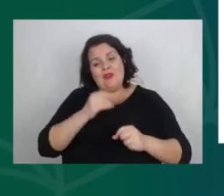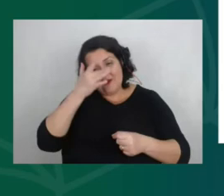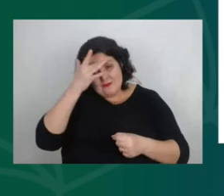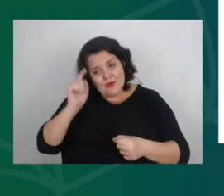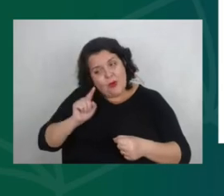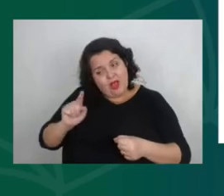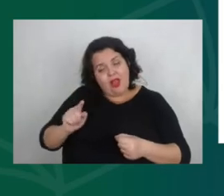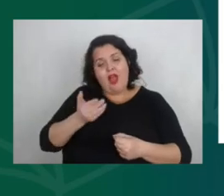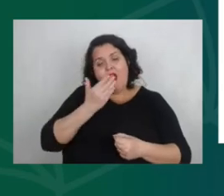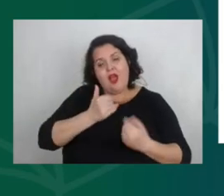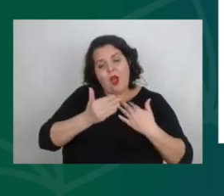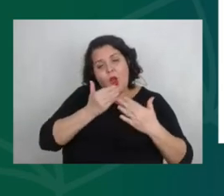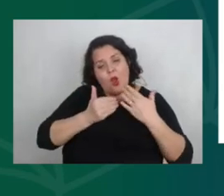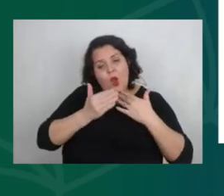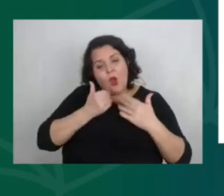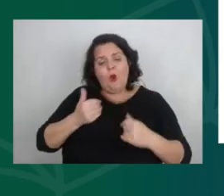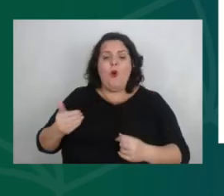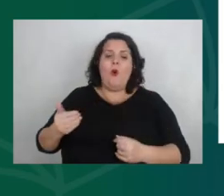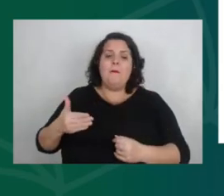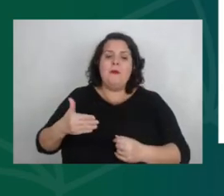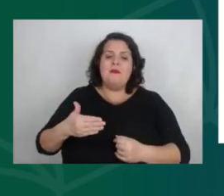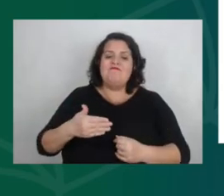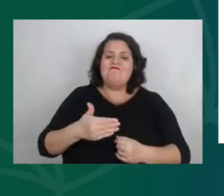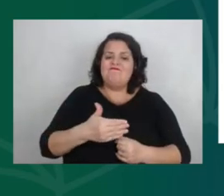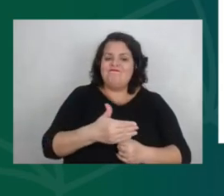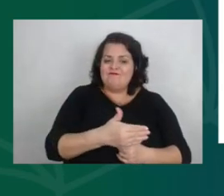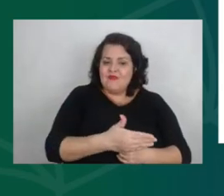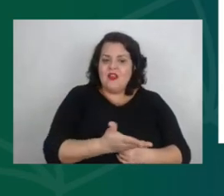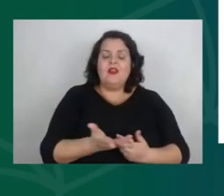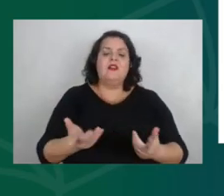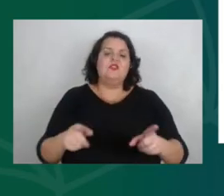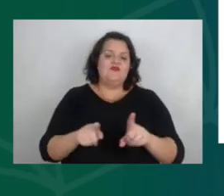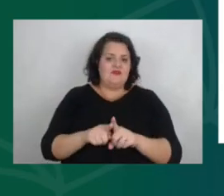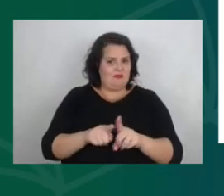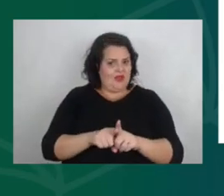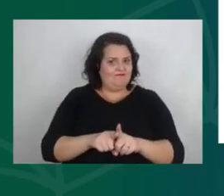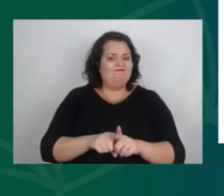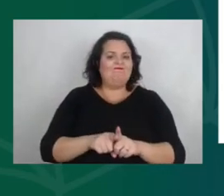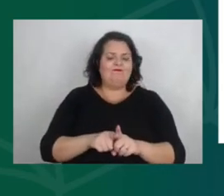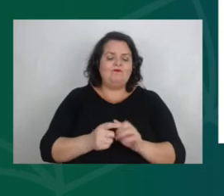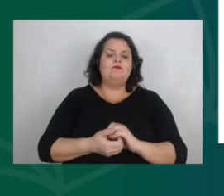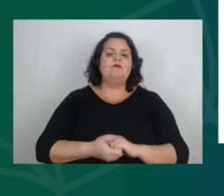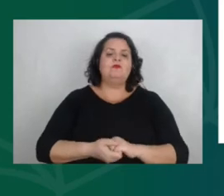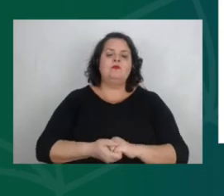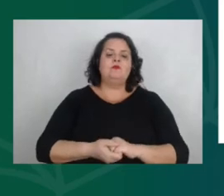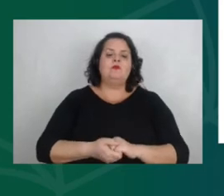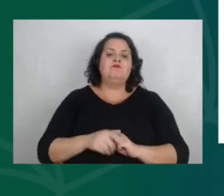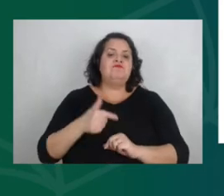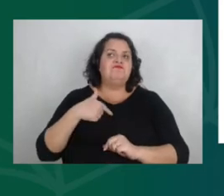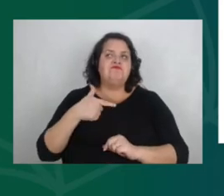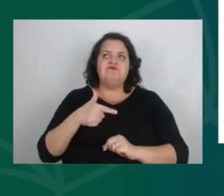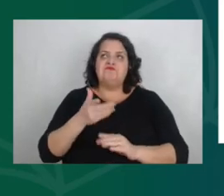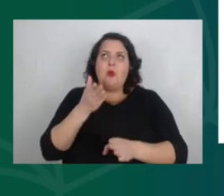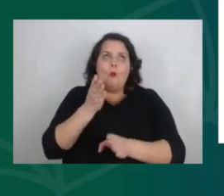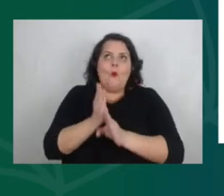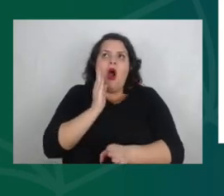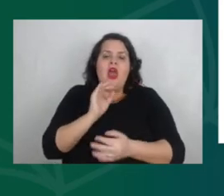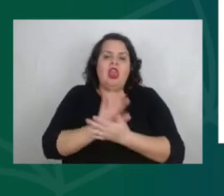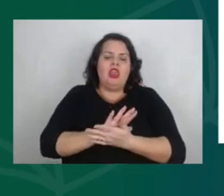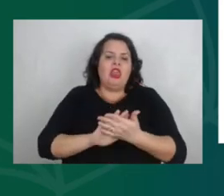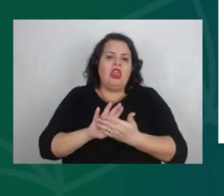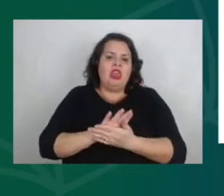ali. Elas pescam e acabam consumindo esses peixes ali da própria região. E também não detectamos nenhuma evidência de